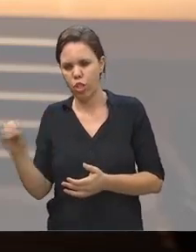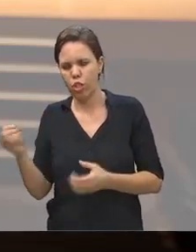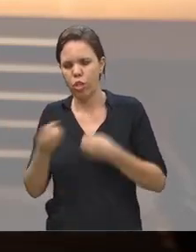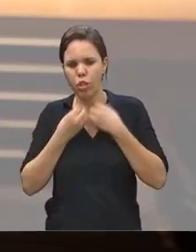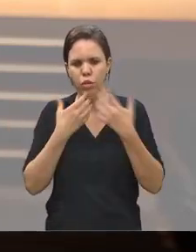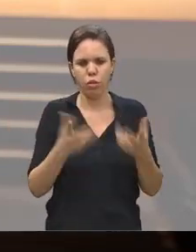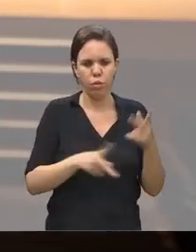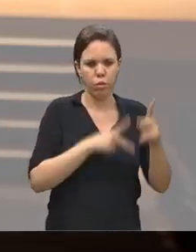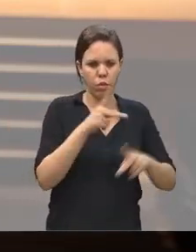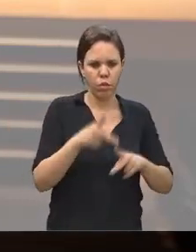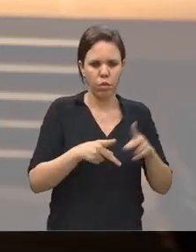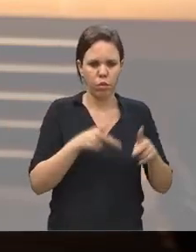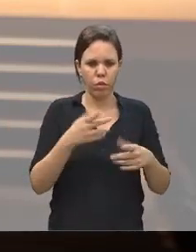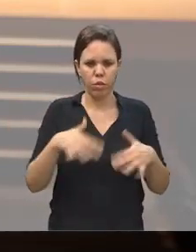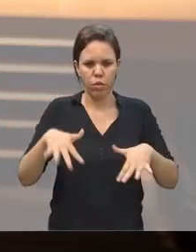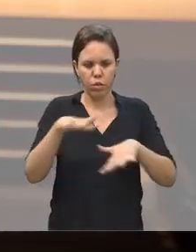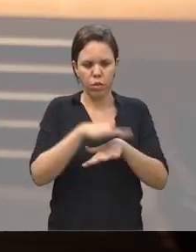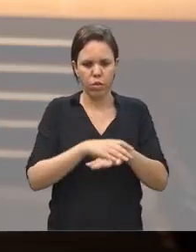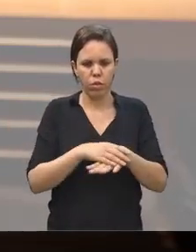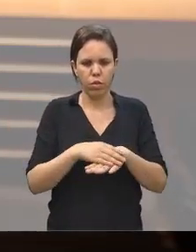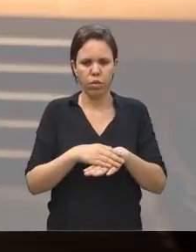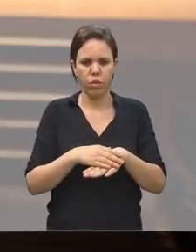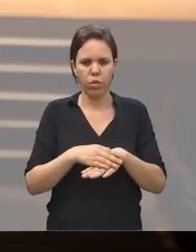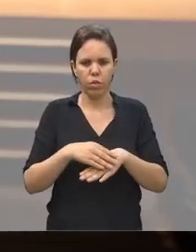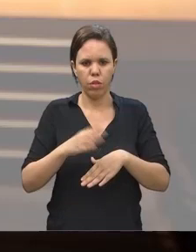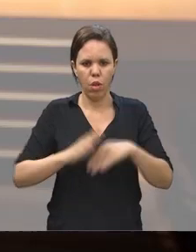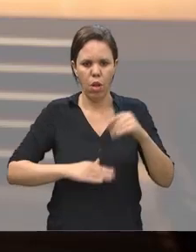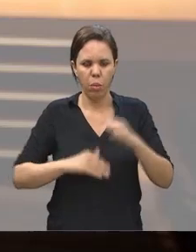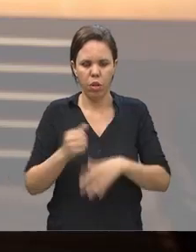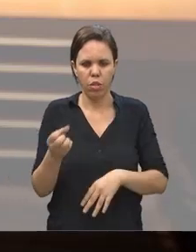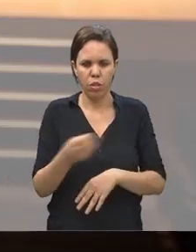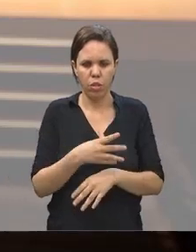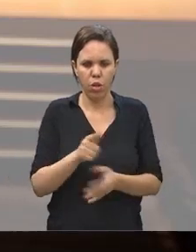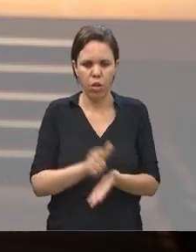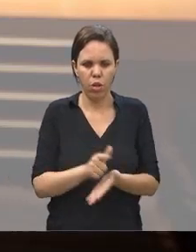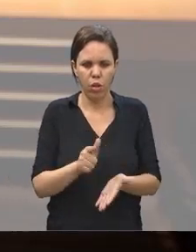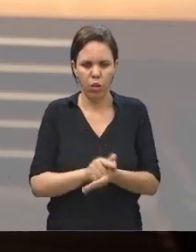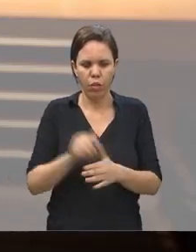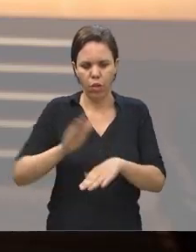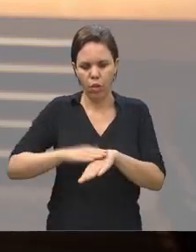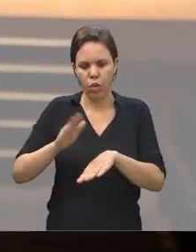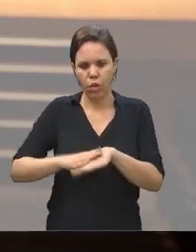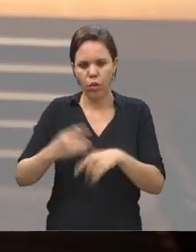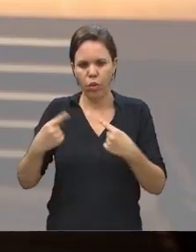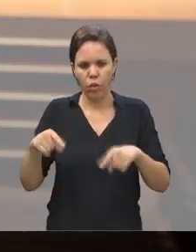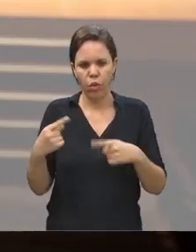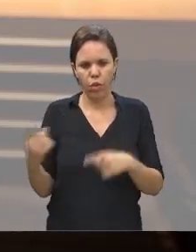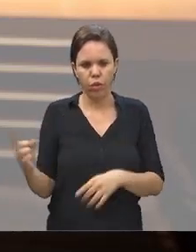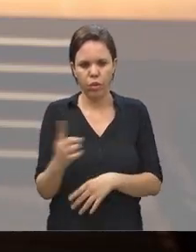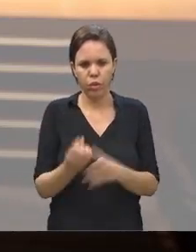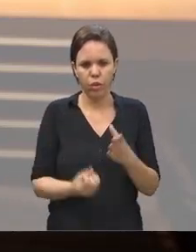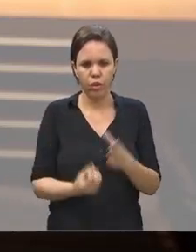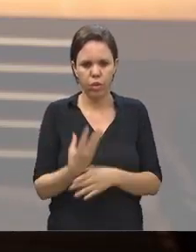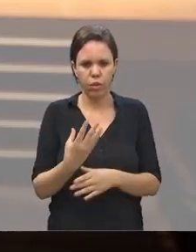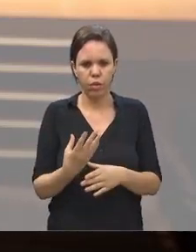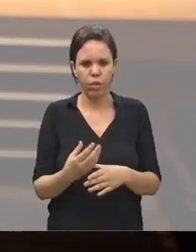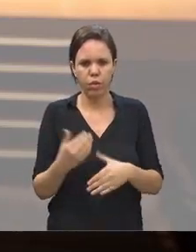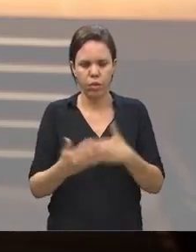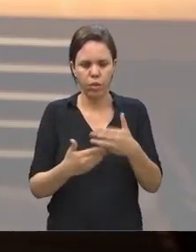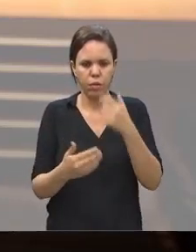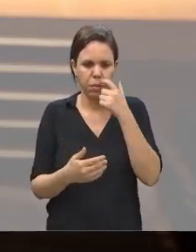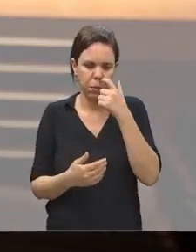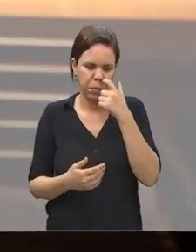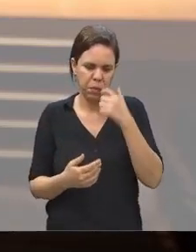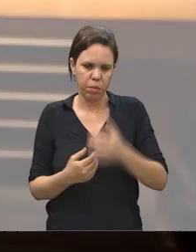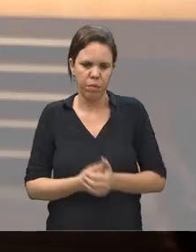do popular, obras novas, por exemplo, que tem compositores novos aparecendo, a gente toca essas